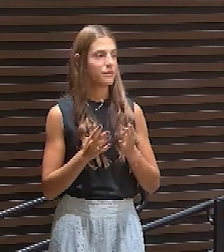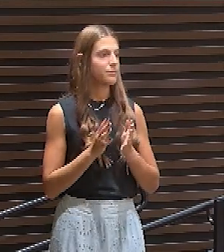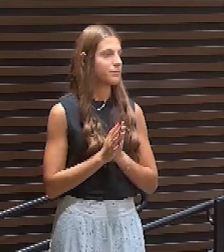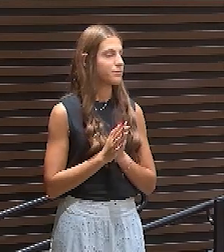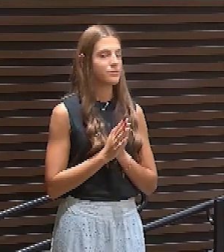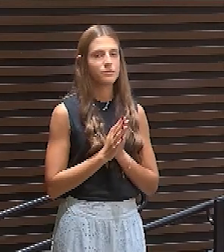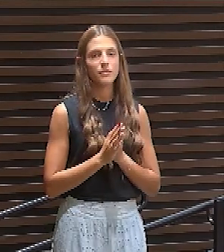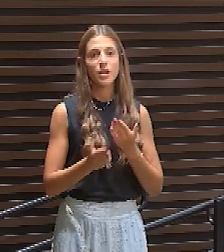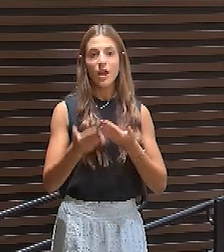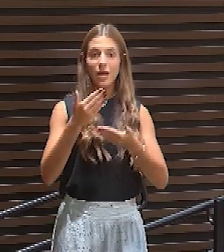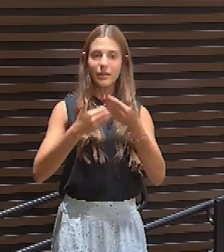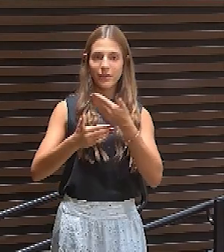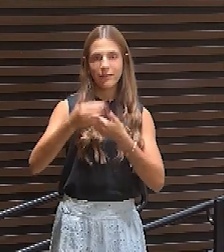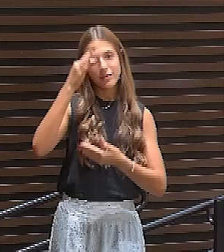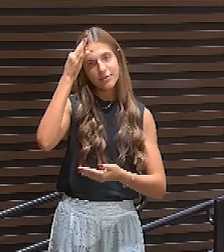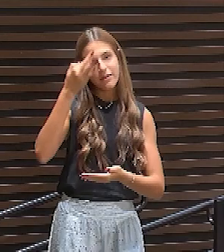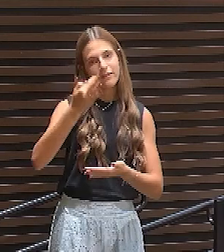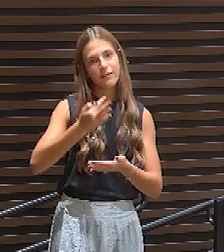pela fé,